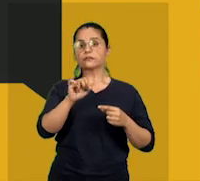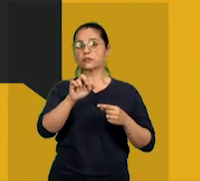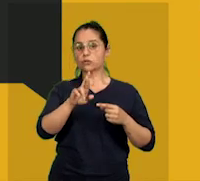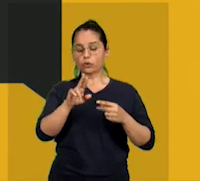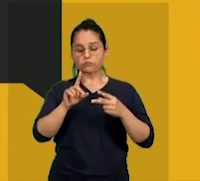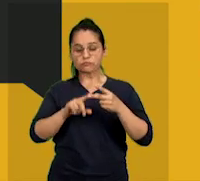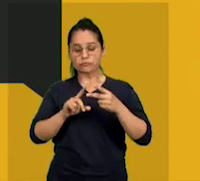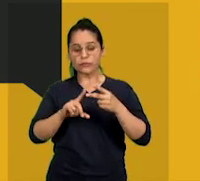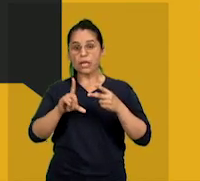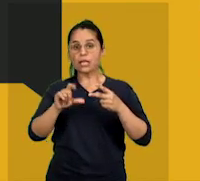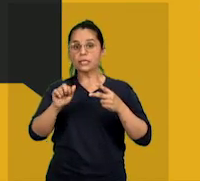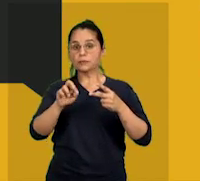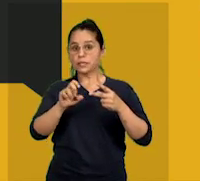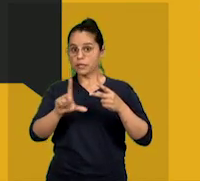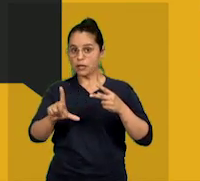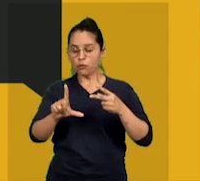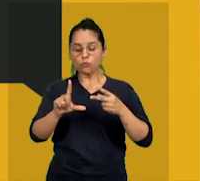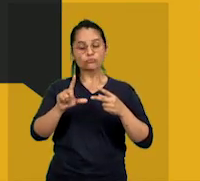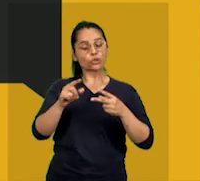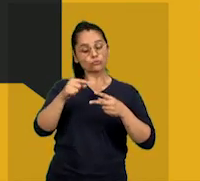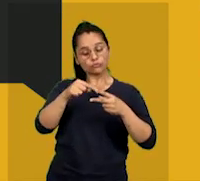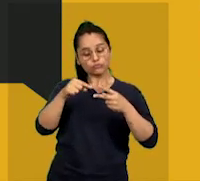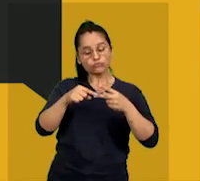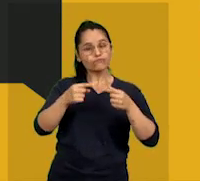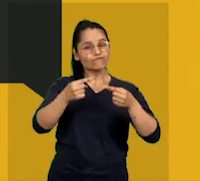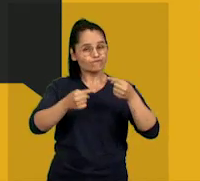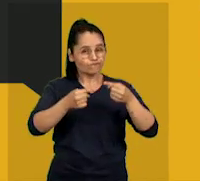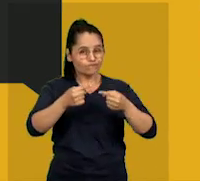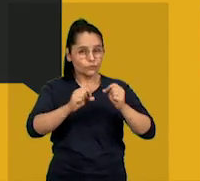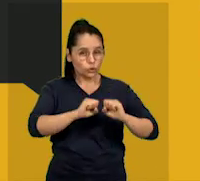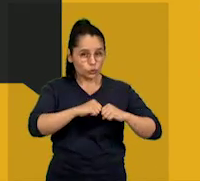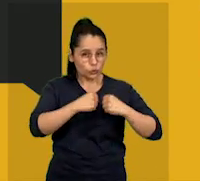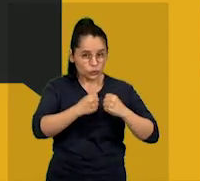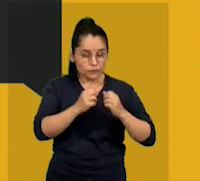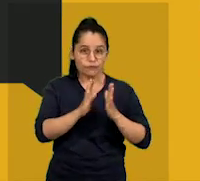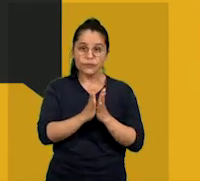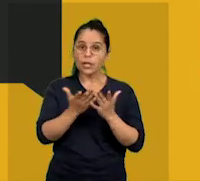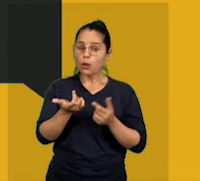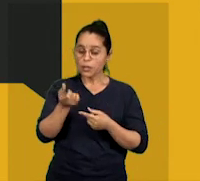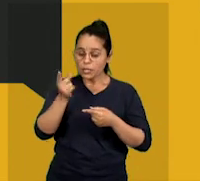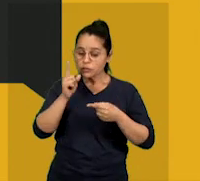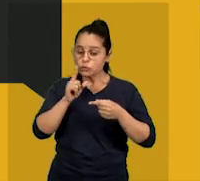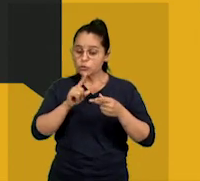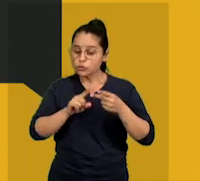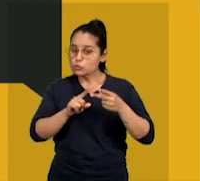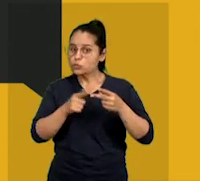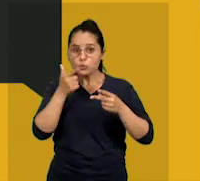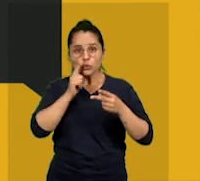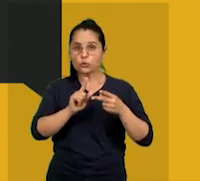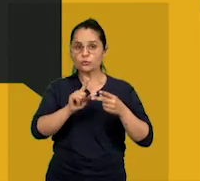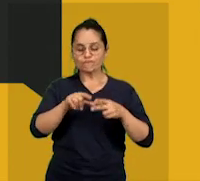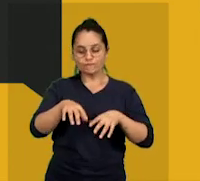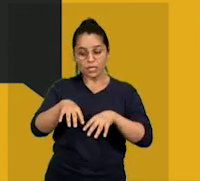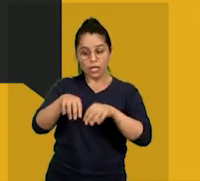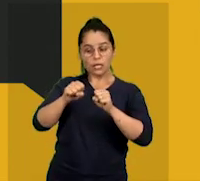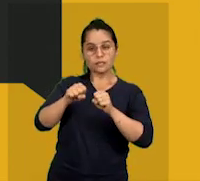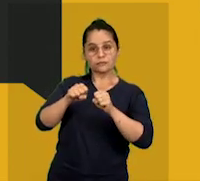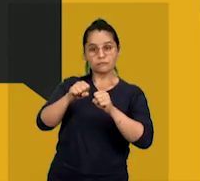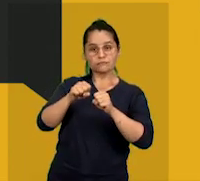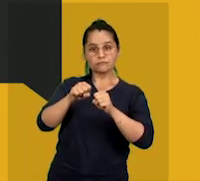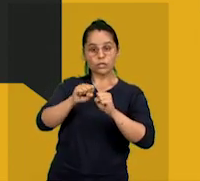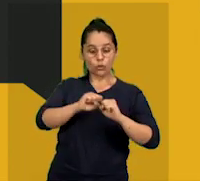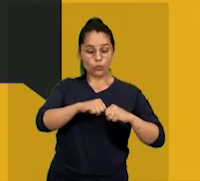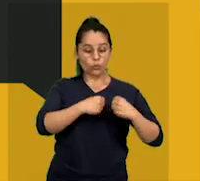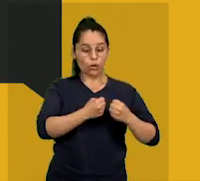Então, eles viviam disputando este poder. Para que o Partido Liberal não conseguisse assumir o poder, o